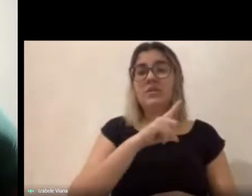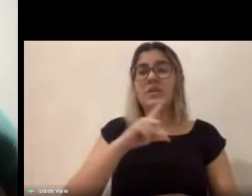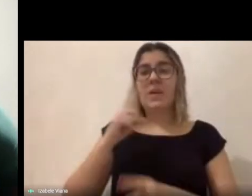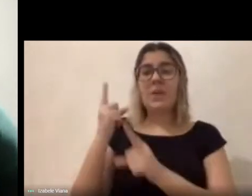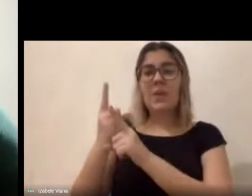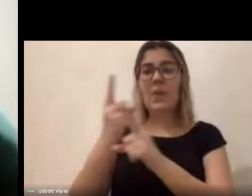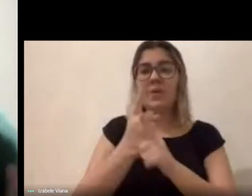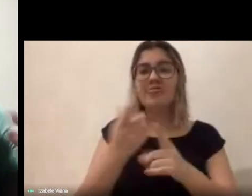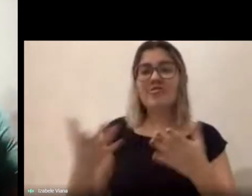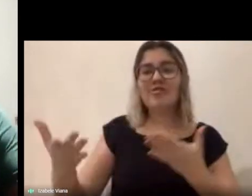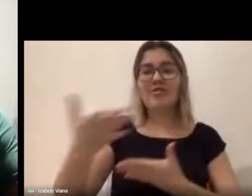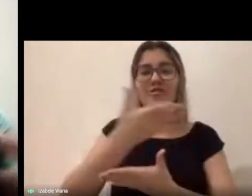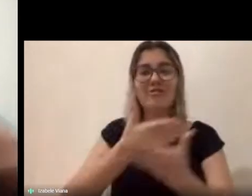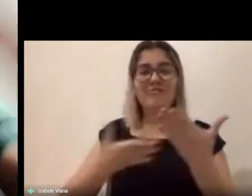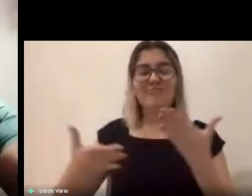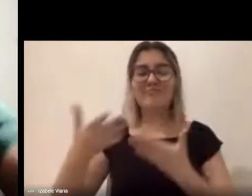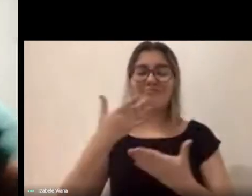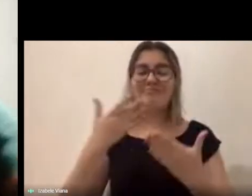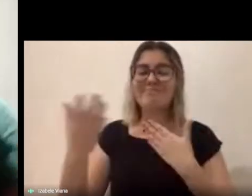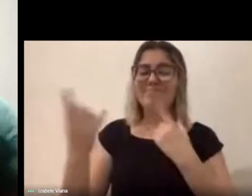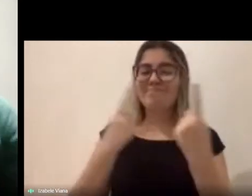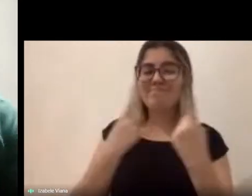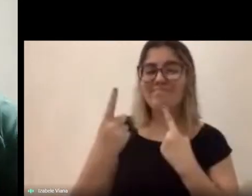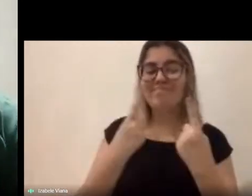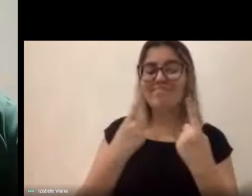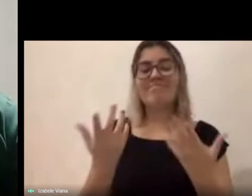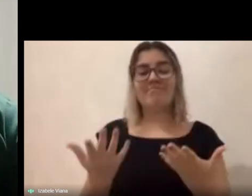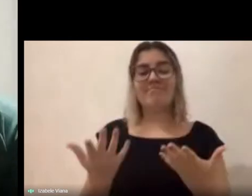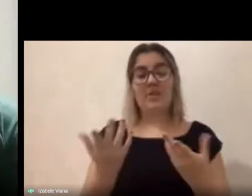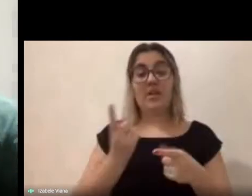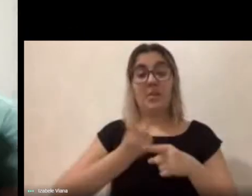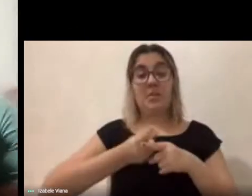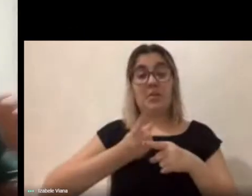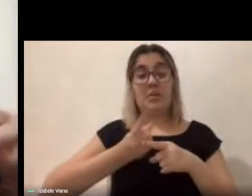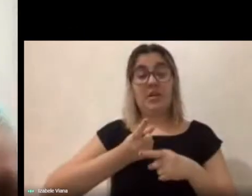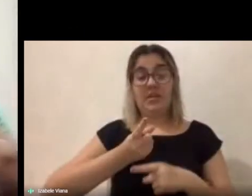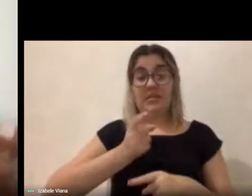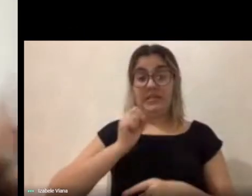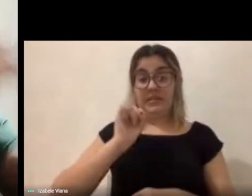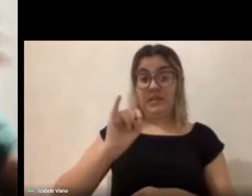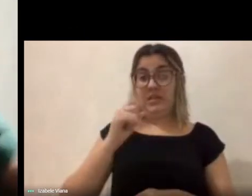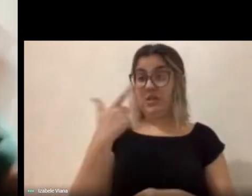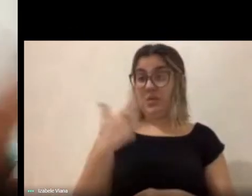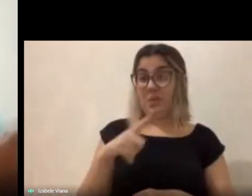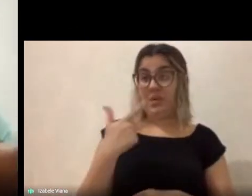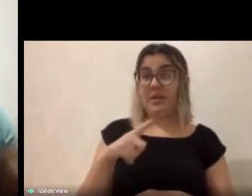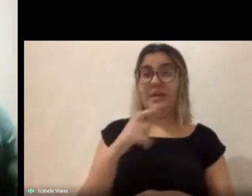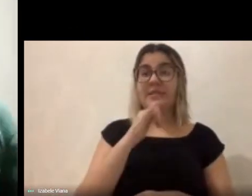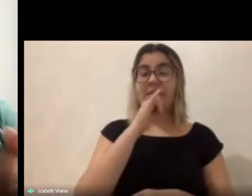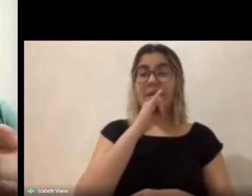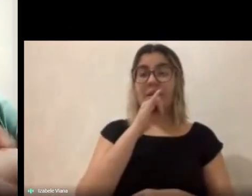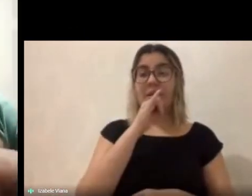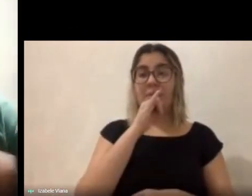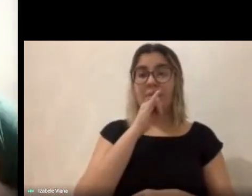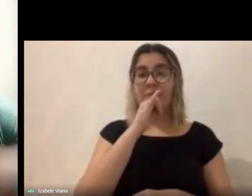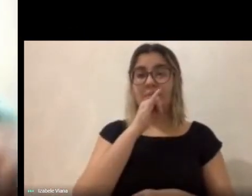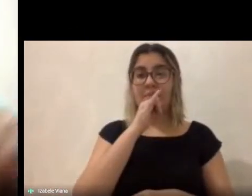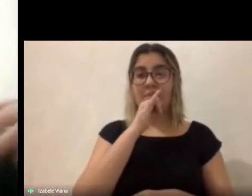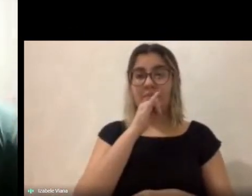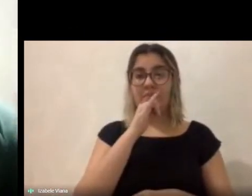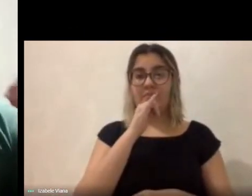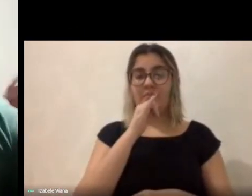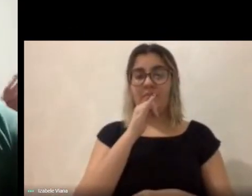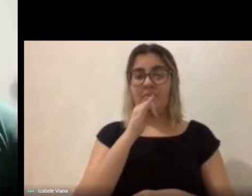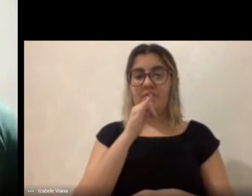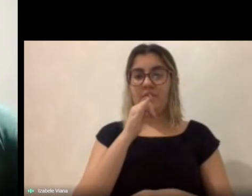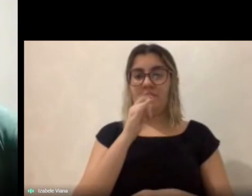muito legal, mesmo que não tenha tanto um público, né, de corpos hegemônicos nos ouvindo, mas